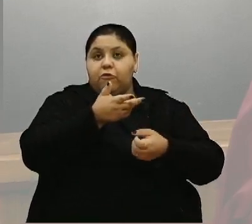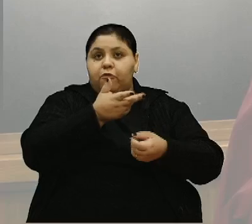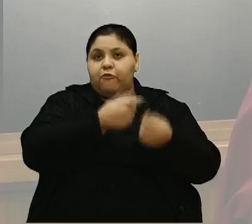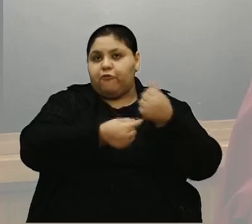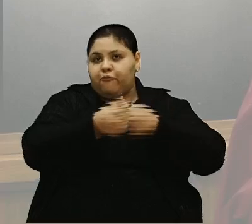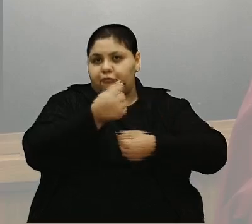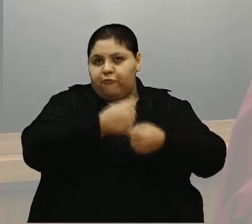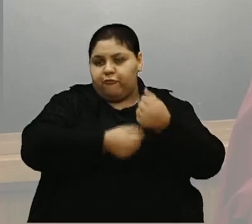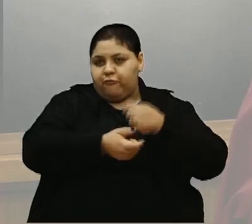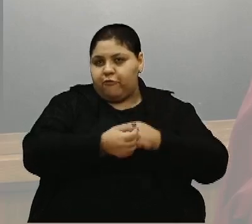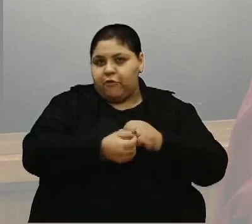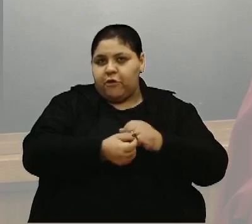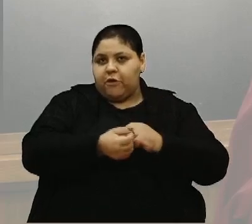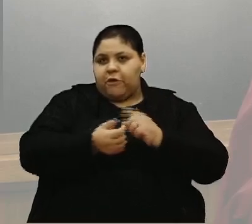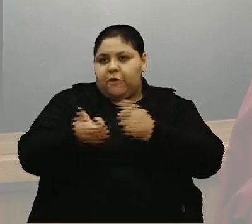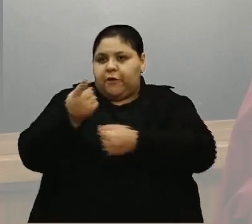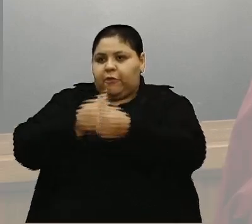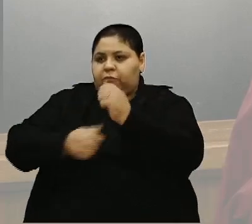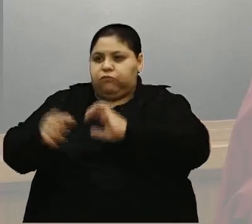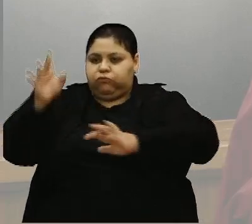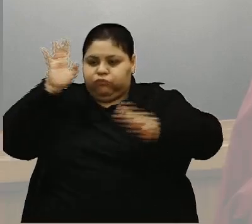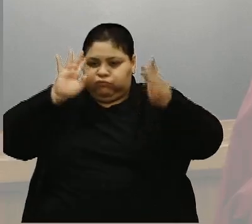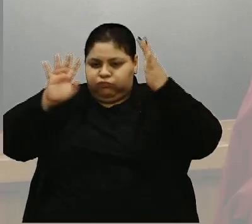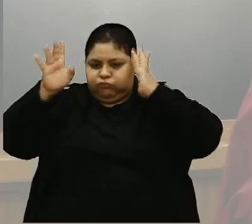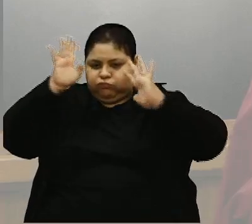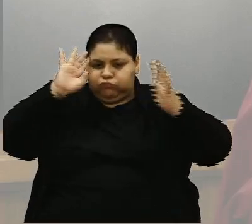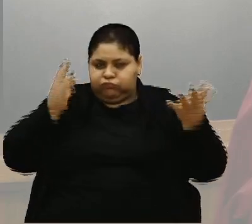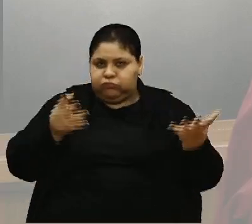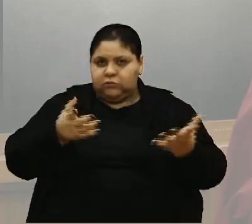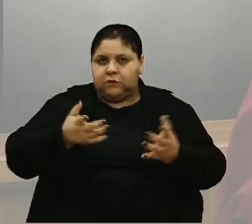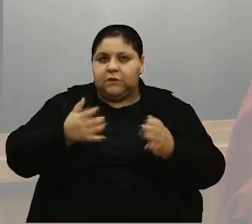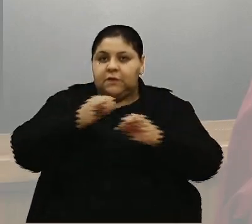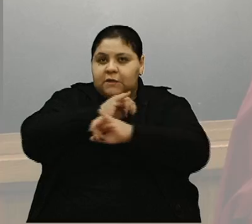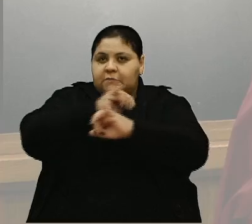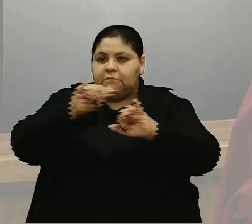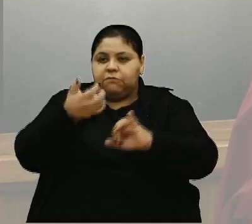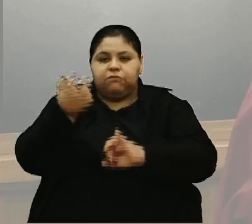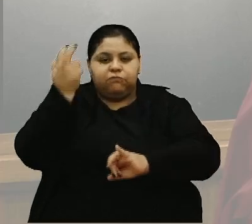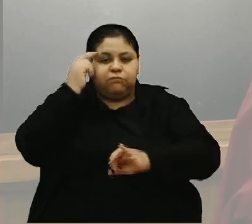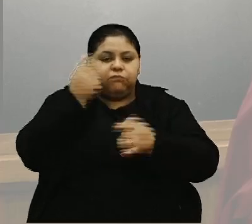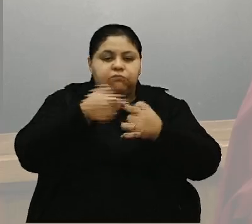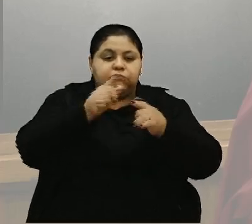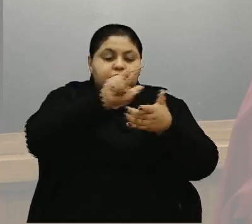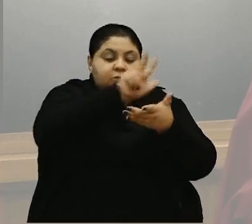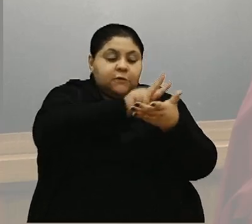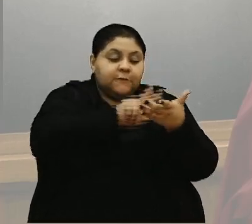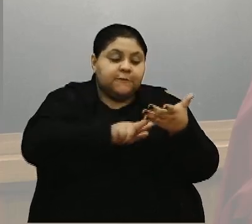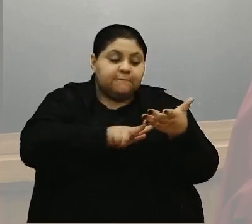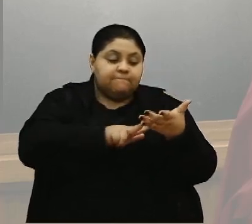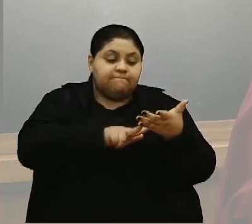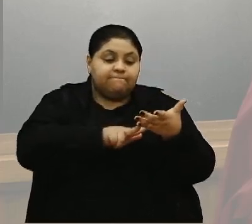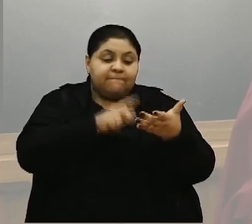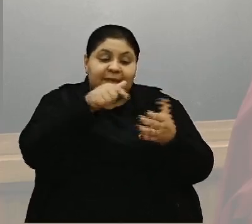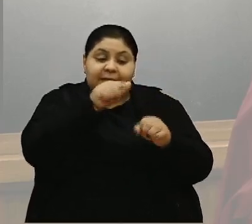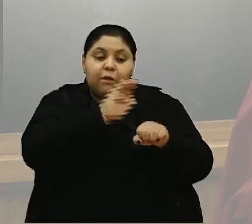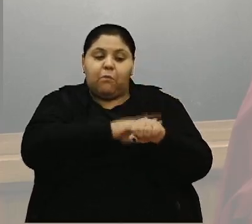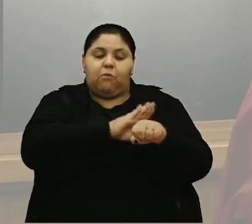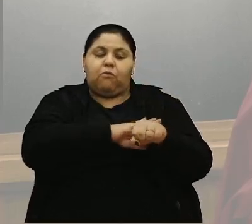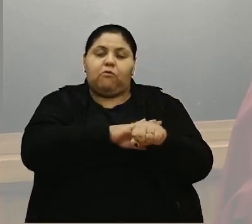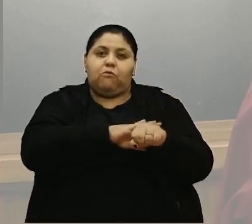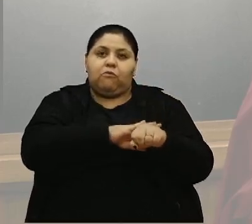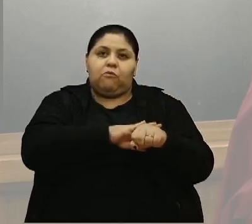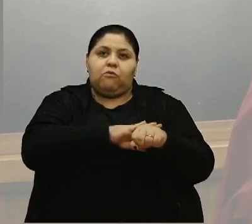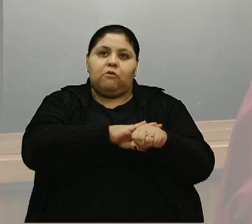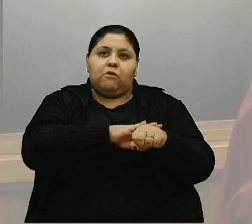economia criativa, nas manifestações culturais. Mas a avaliação que se fez naquele momento é que